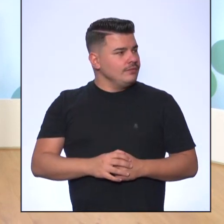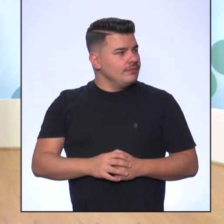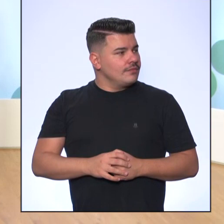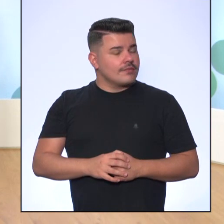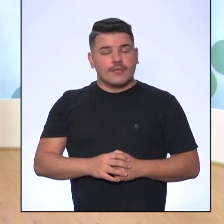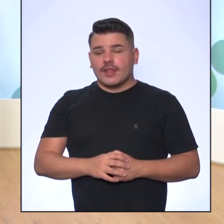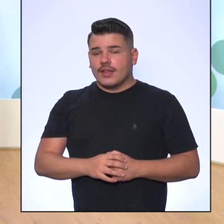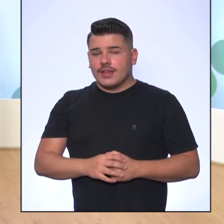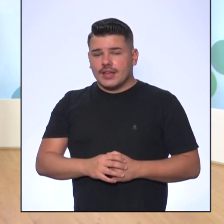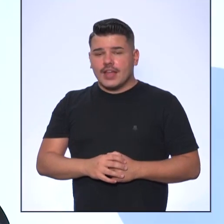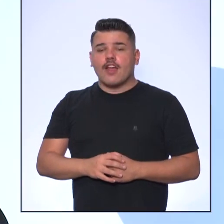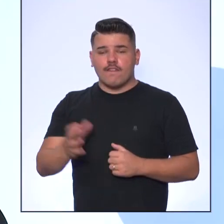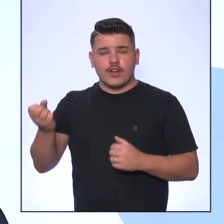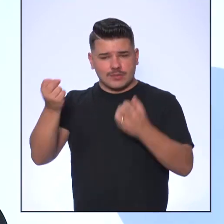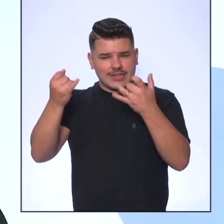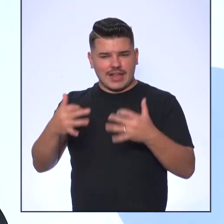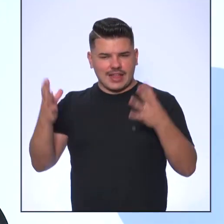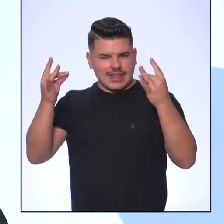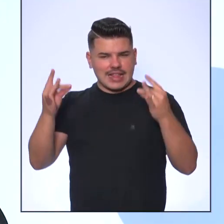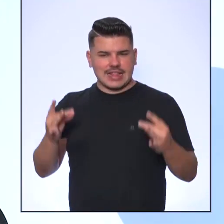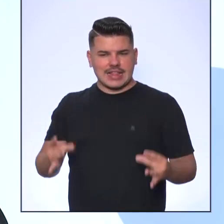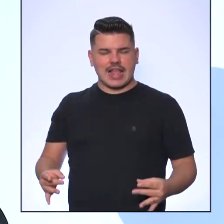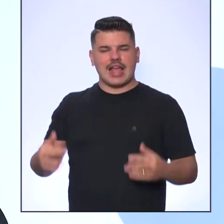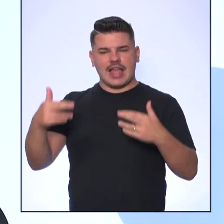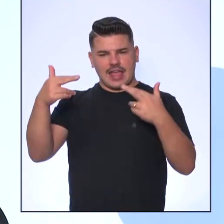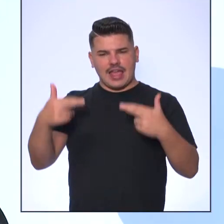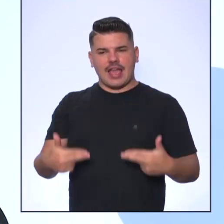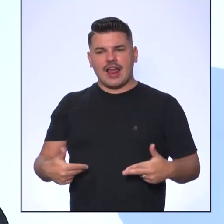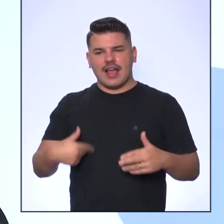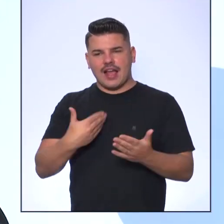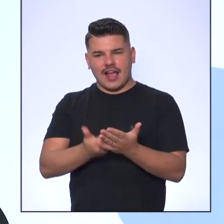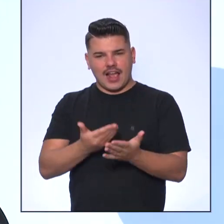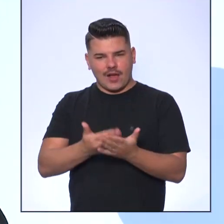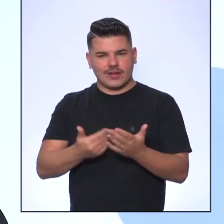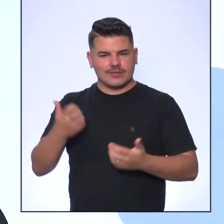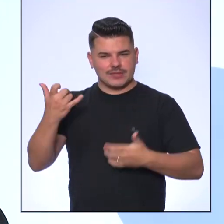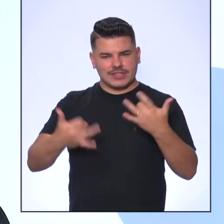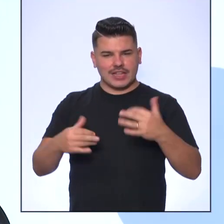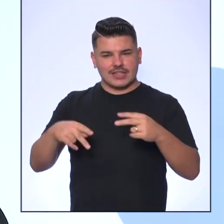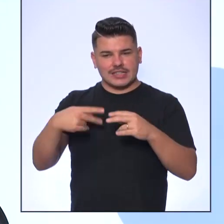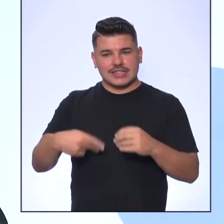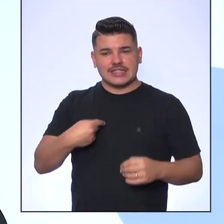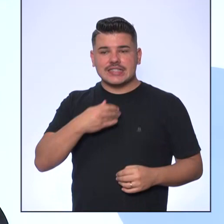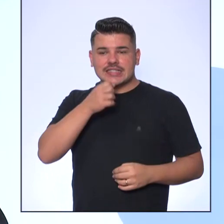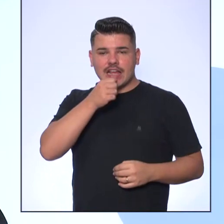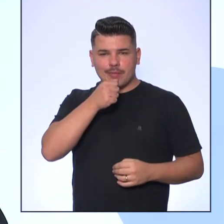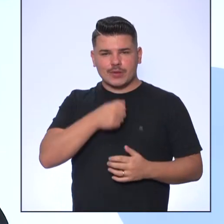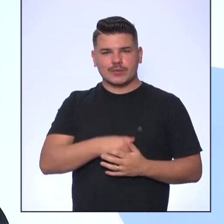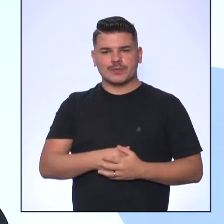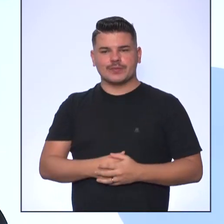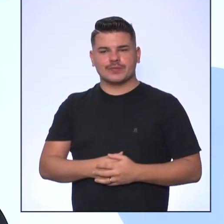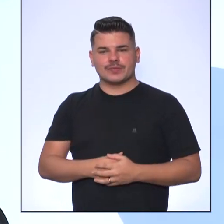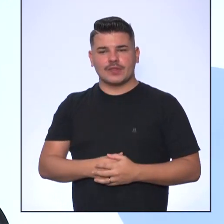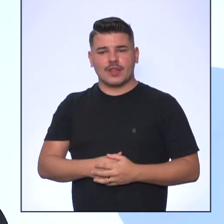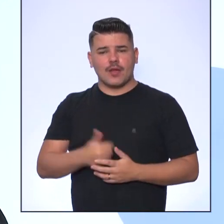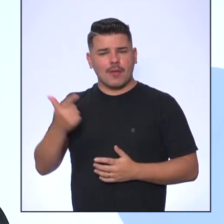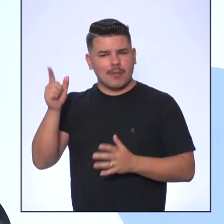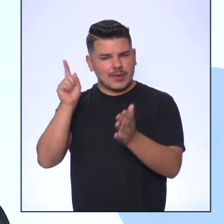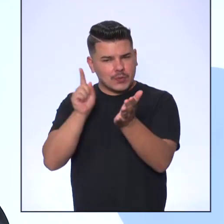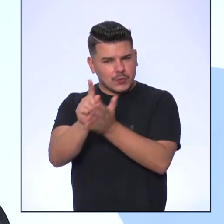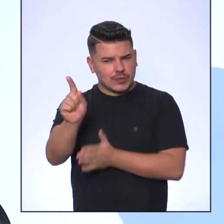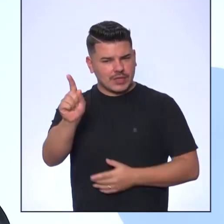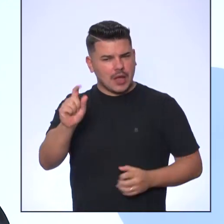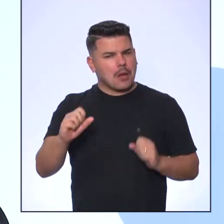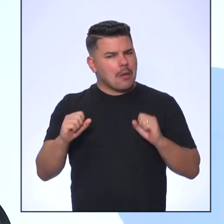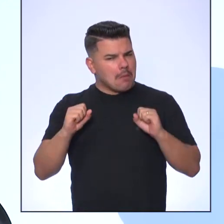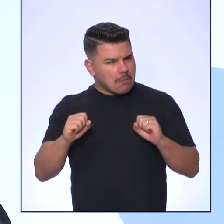já digo aqui o cronograma das aulas e tudo mais, de quais disciplinas que vão ser neste sábado. Tem uma pergunta aqui, posso entrar